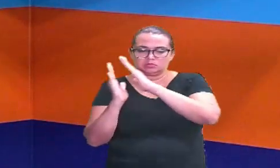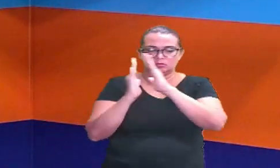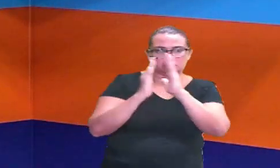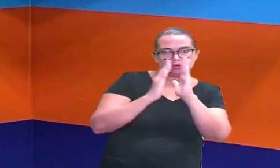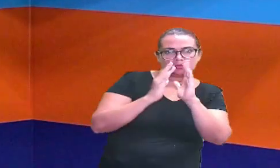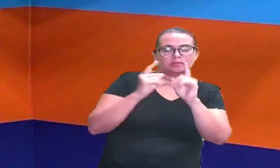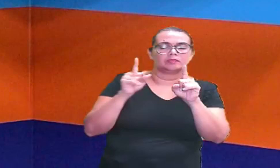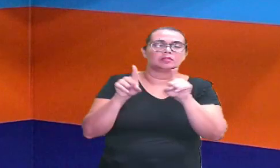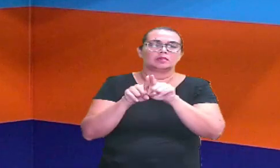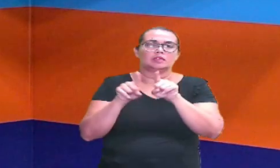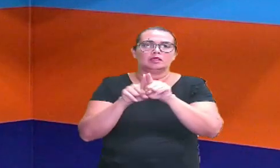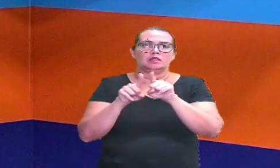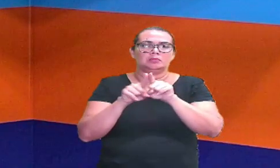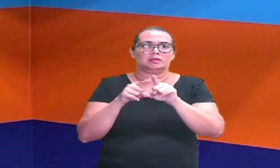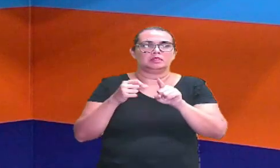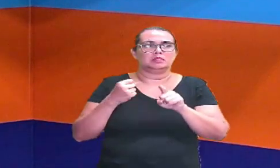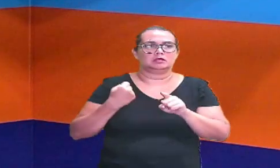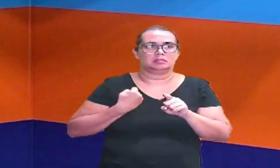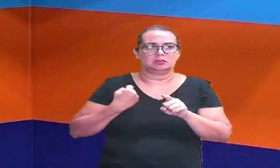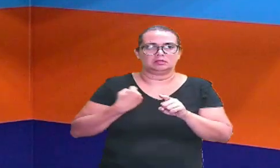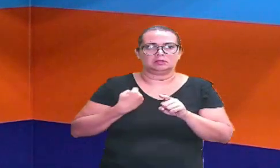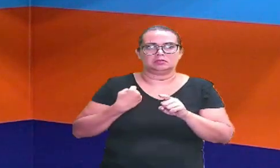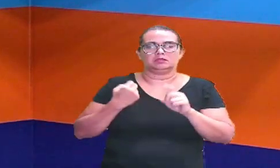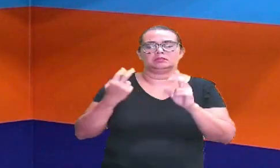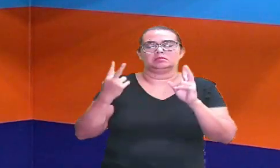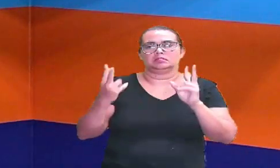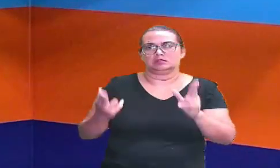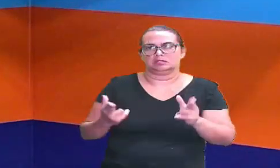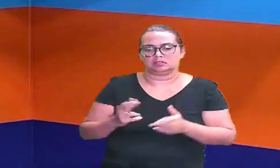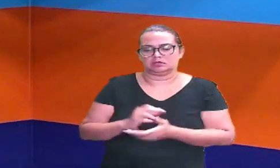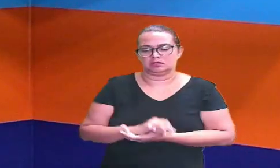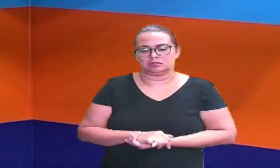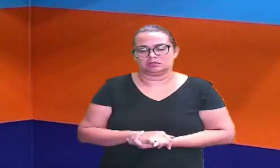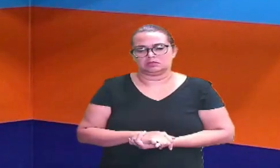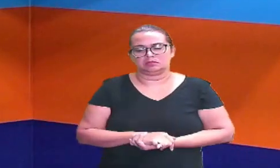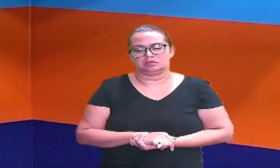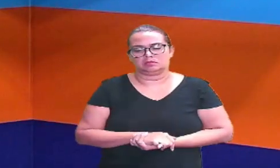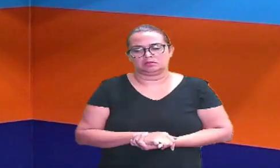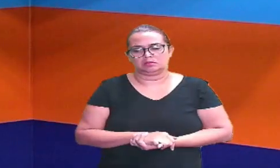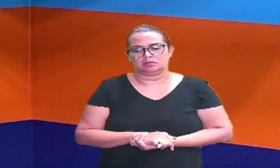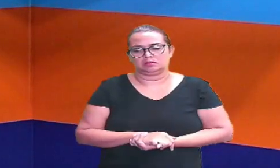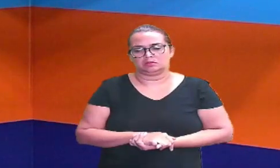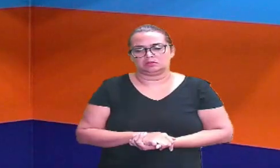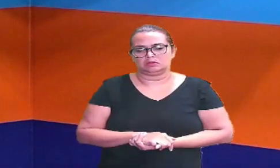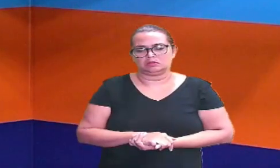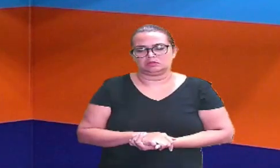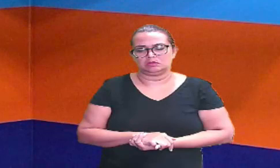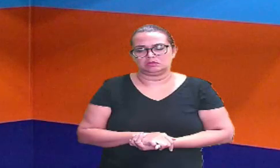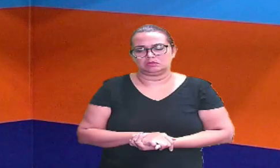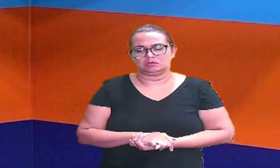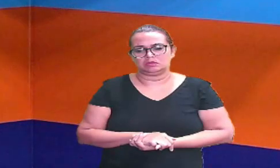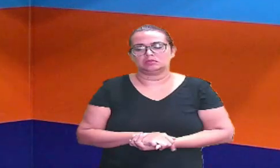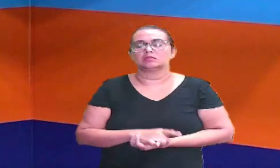eles também possuem a mesma medida. Ó. Outra, os ângulos